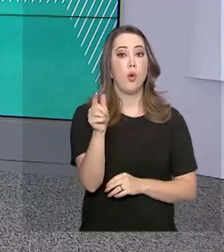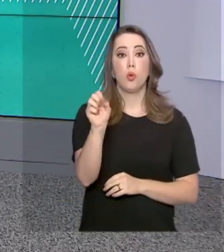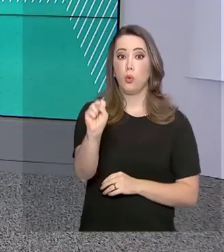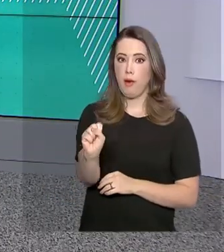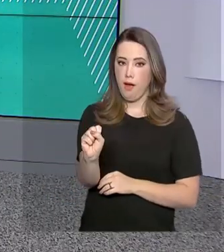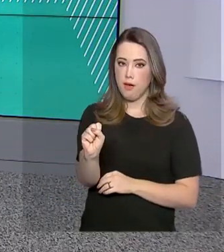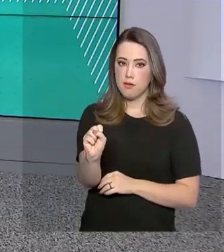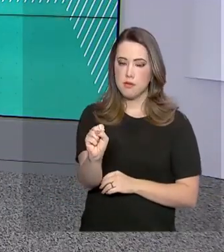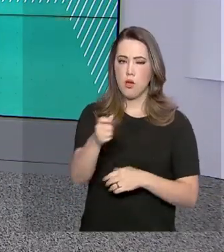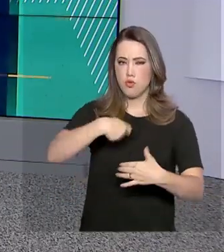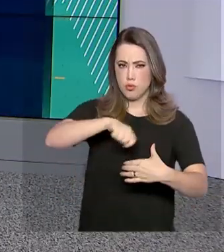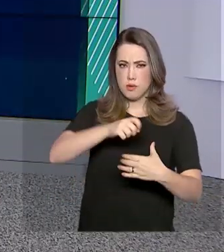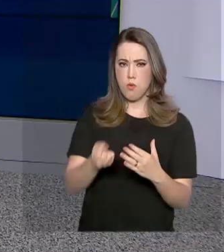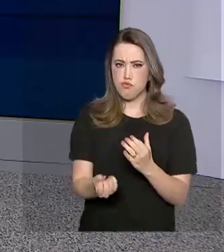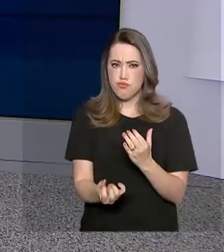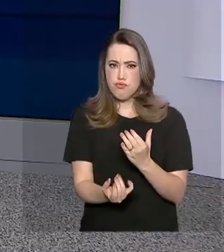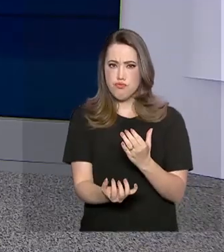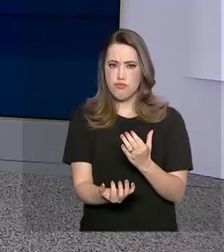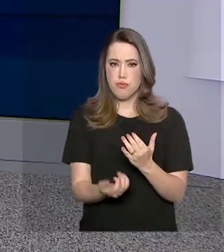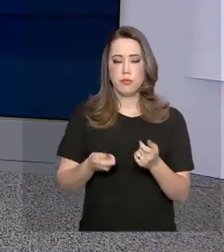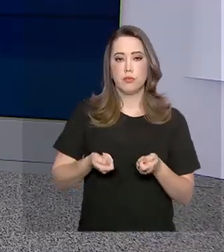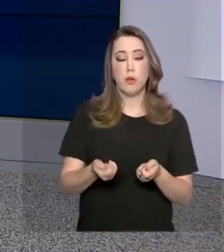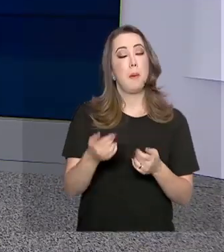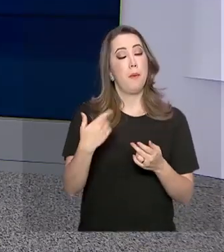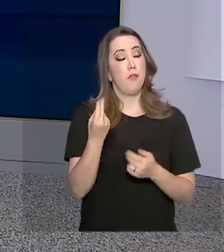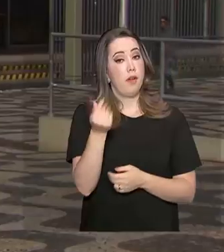cozinha fica mais barato nas distribuidoras.